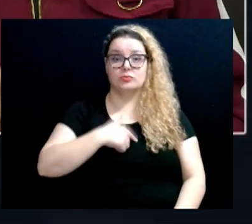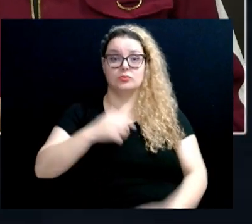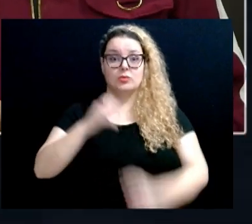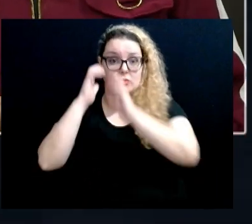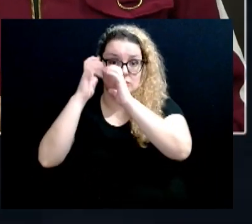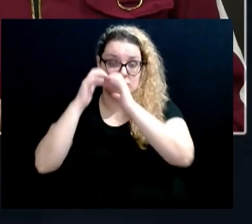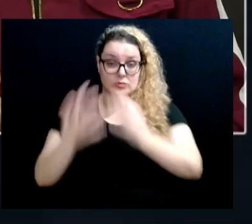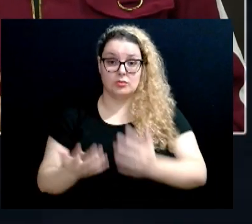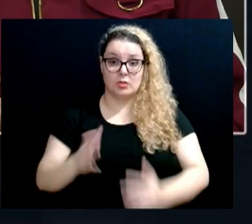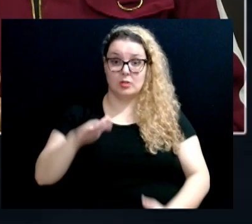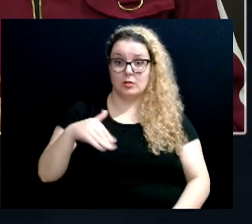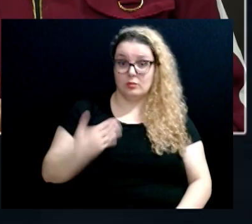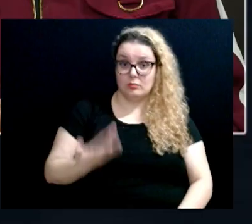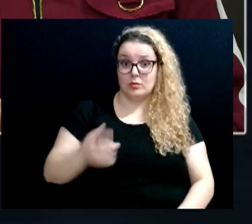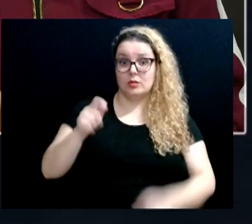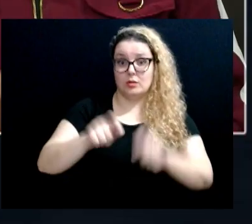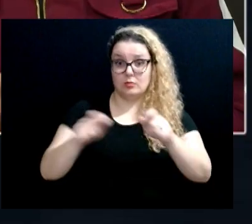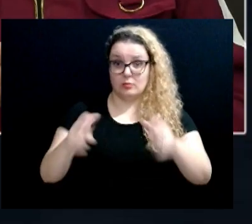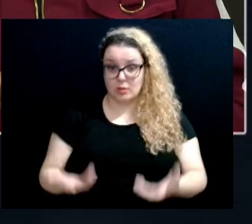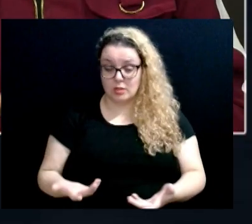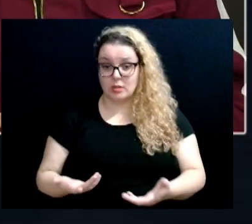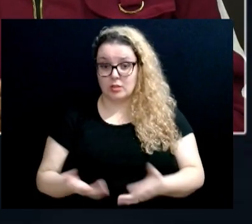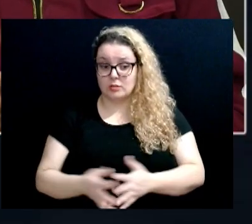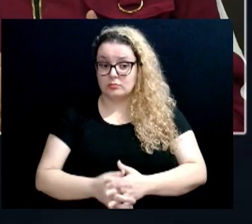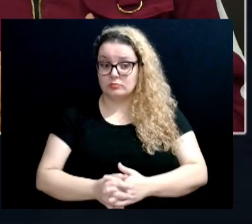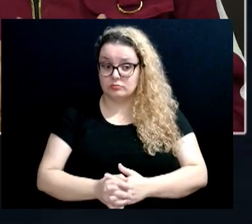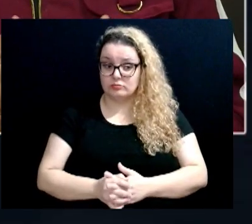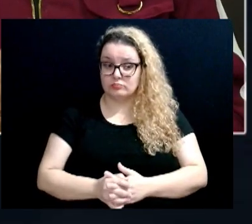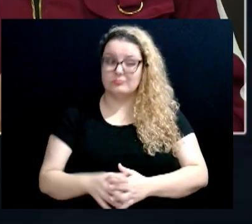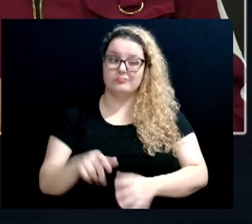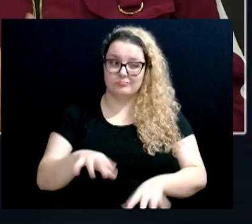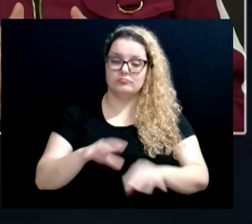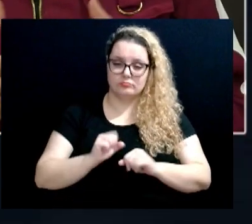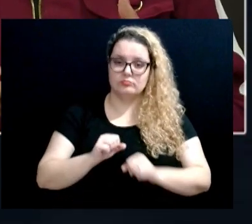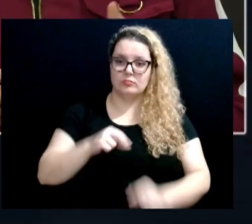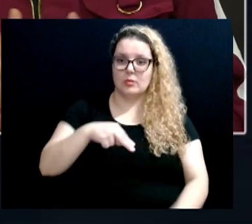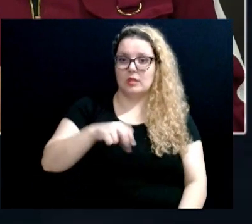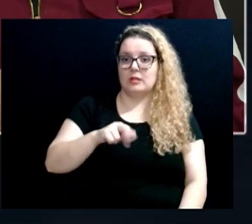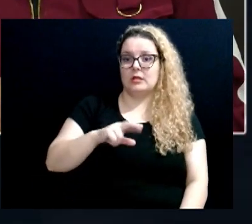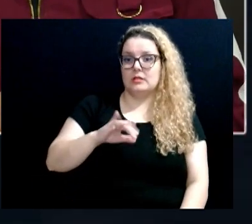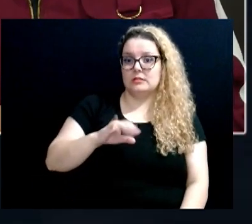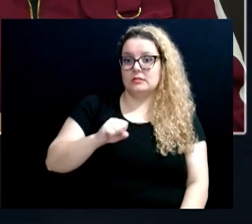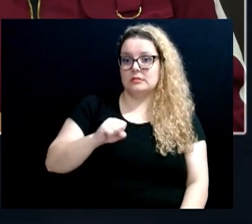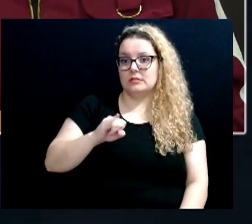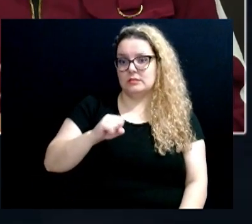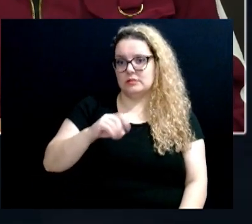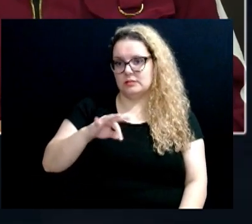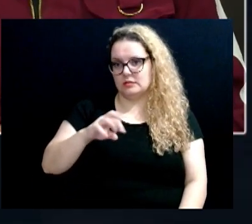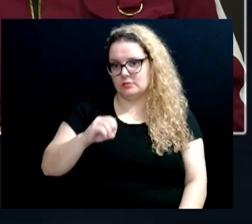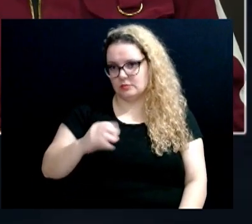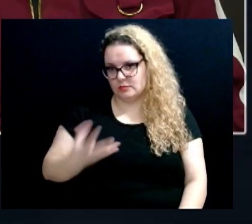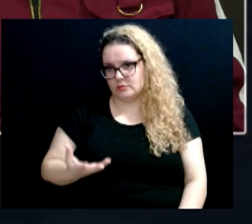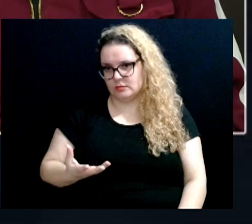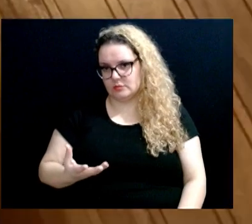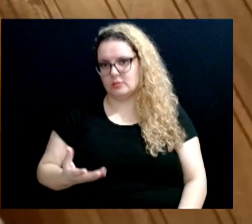a pessoa ela é acometida, né, por essa situação aí de narcisismo parental?